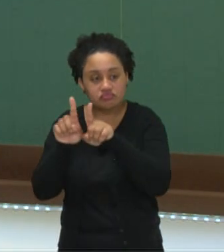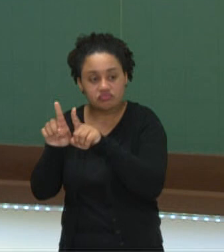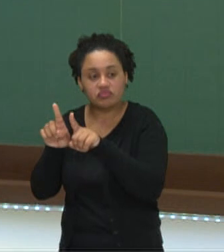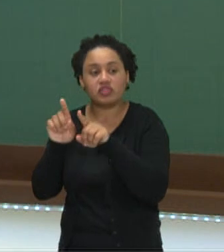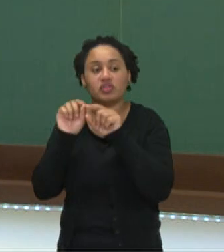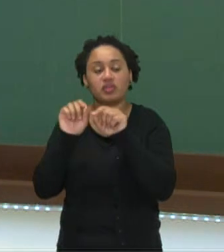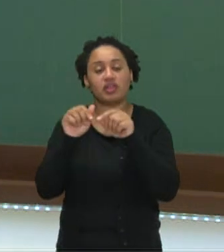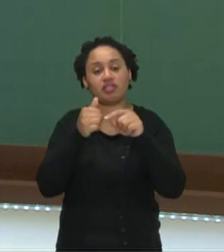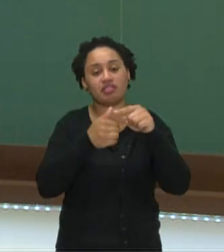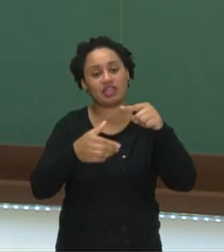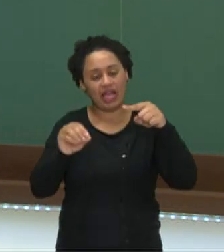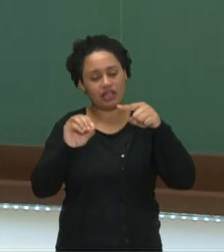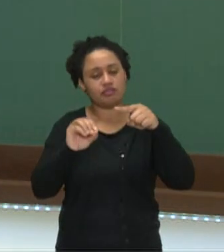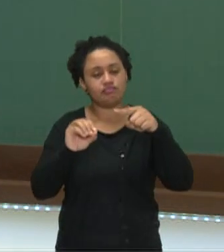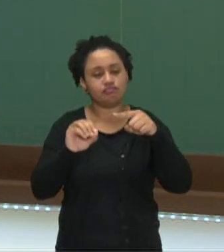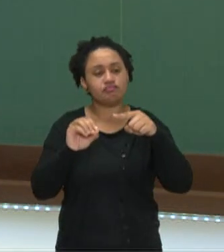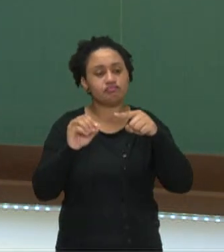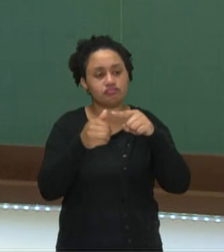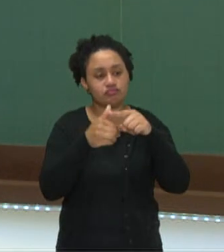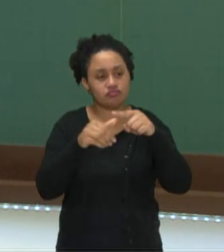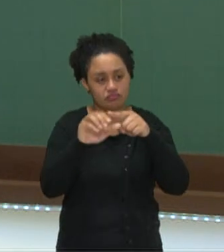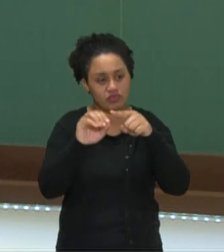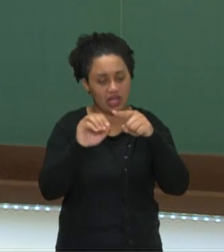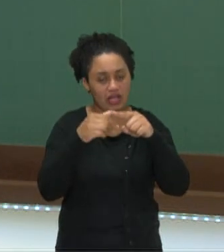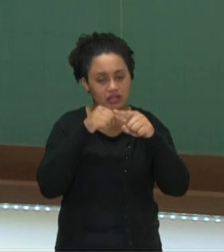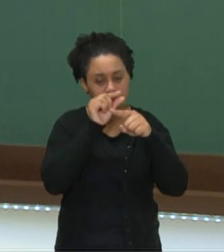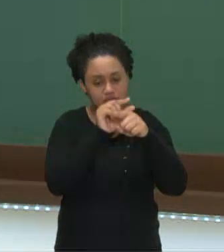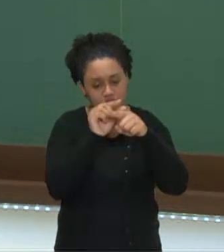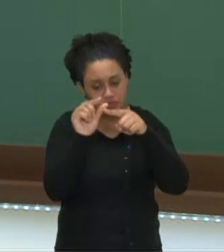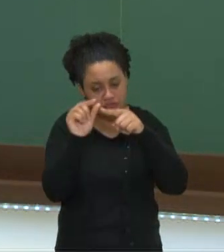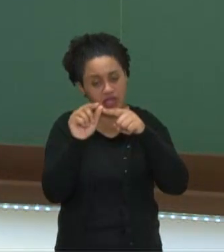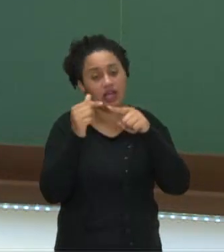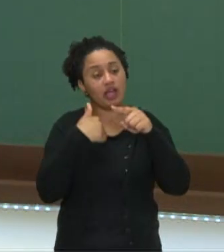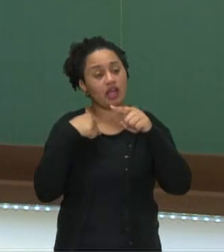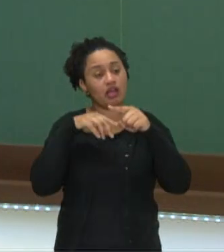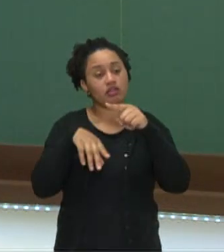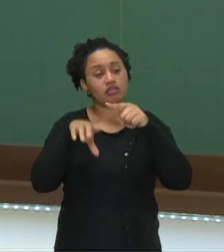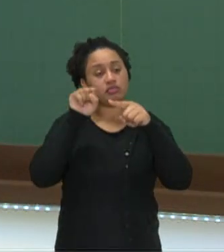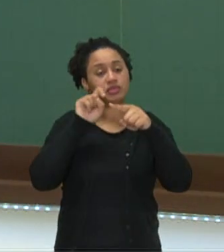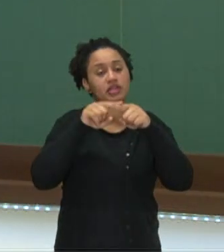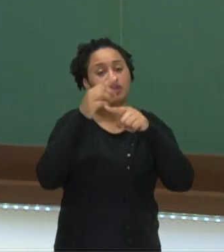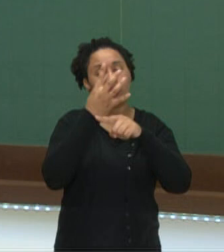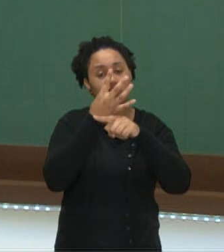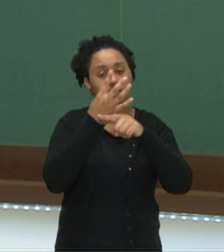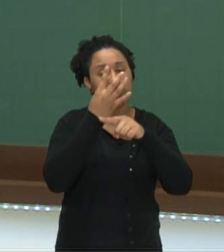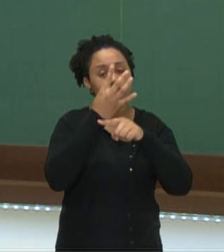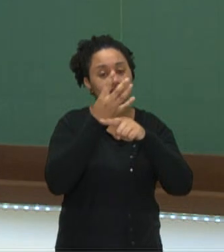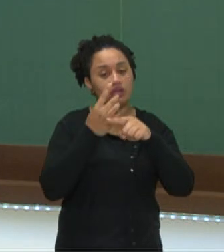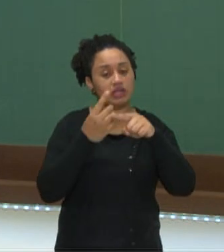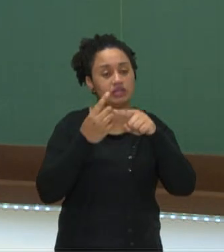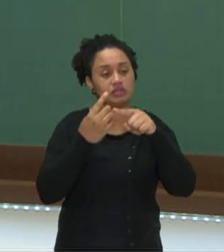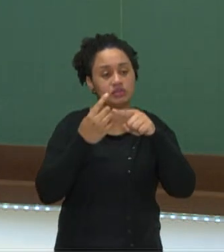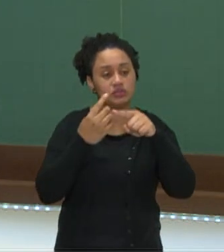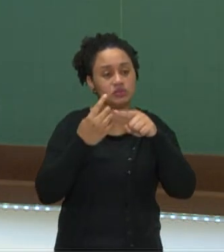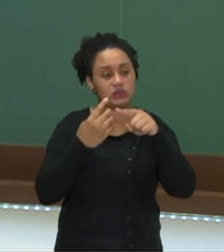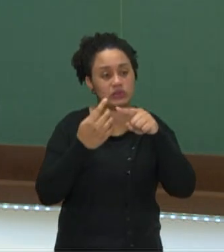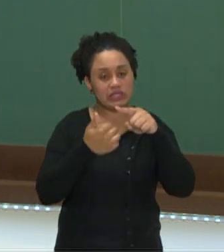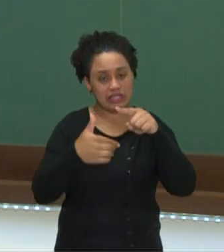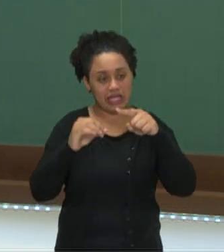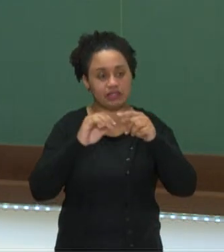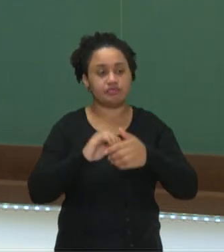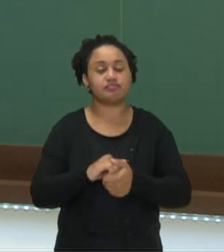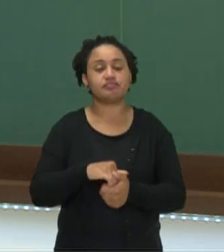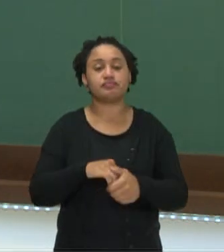foi dividida em 10 retângulozinhos menores e a gente pegou 4 deles, que é a parte colorida. Na